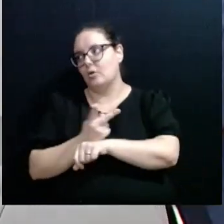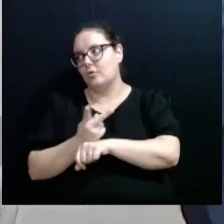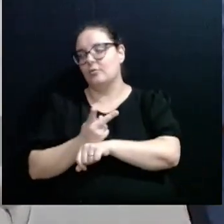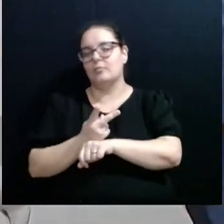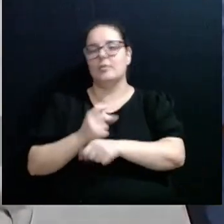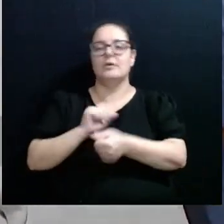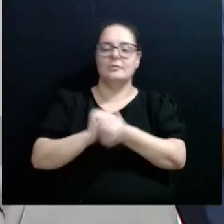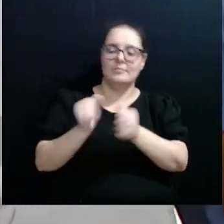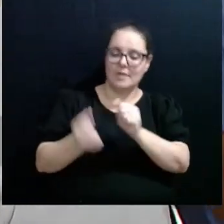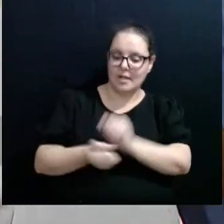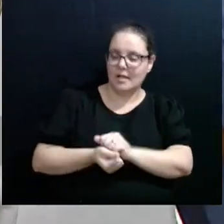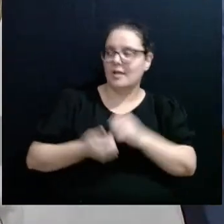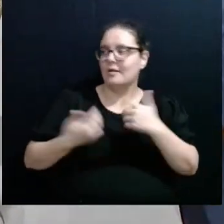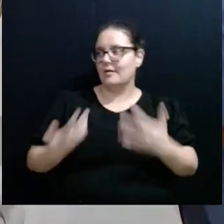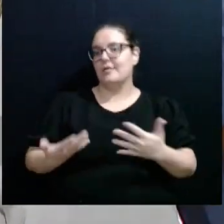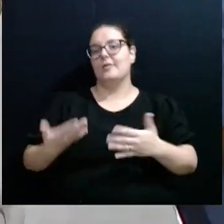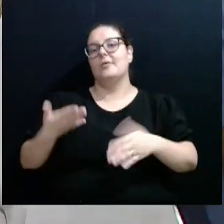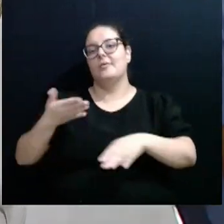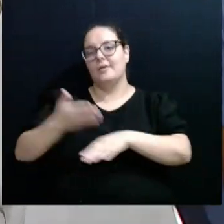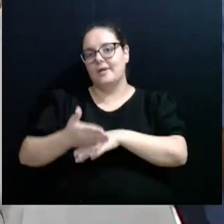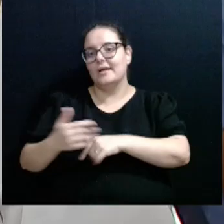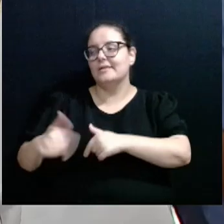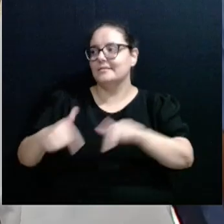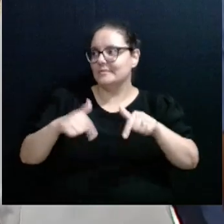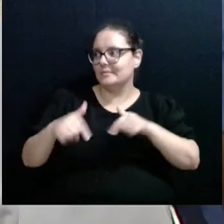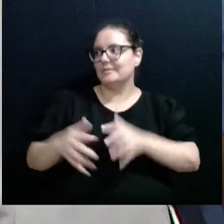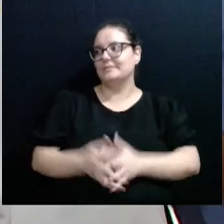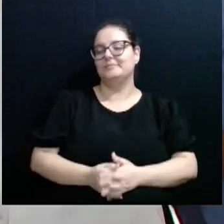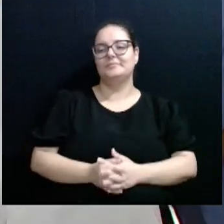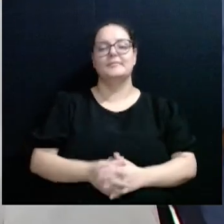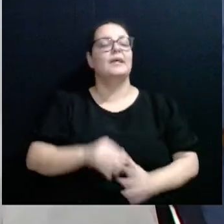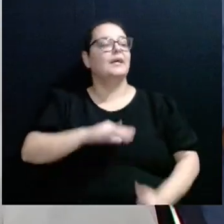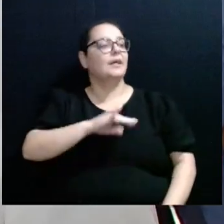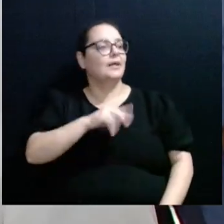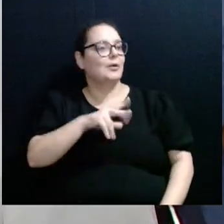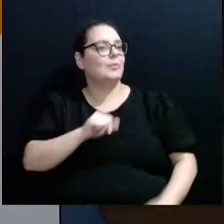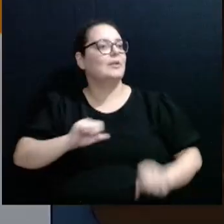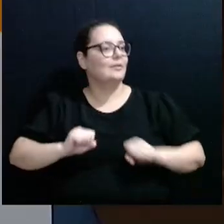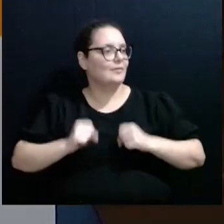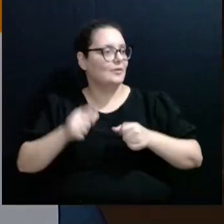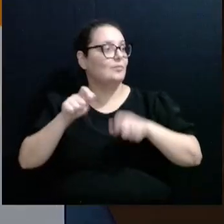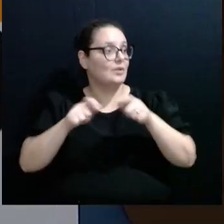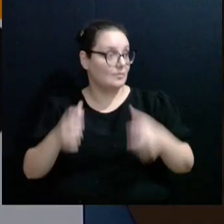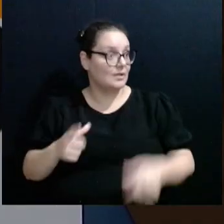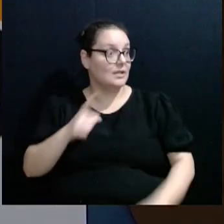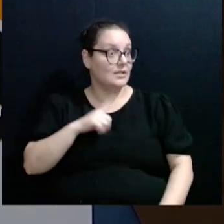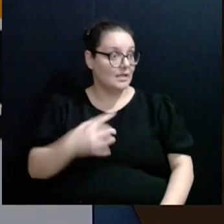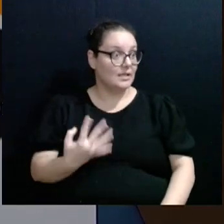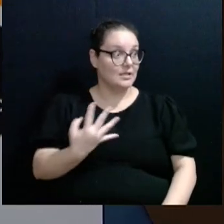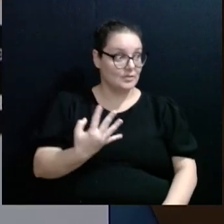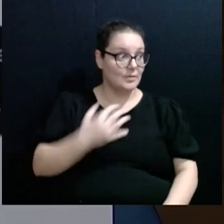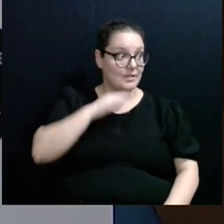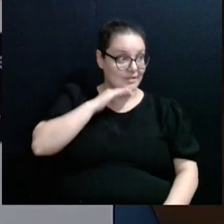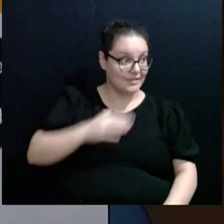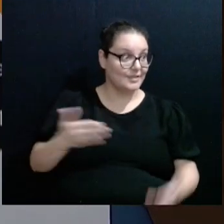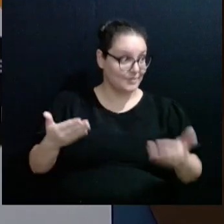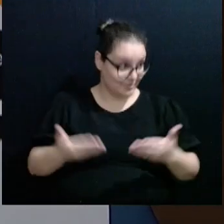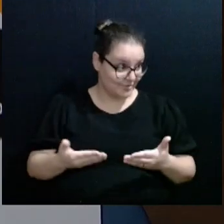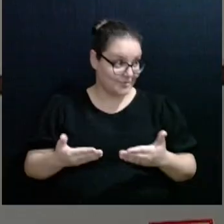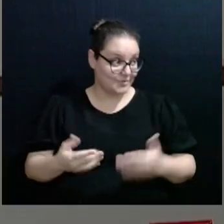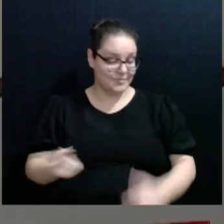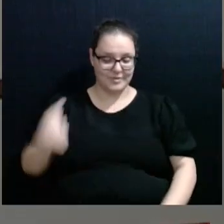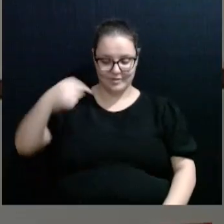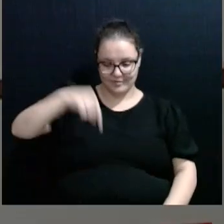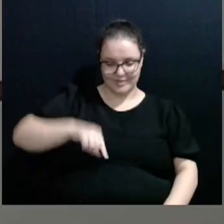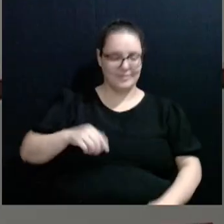ou ingressar no mercado de trabalho. Camila, então reforça, né, pessoal, o pessoal tem até as 4 horas da tarde de hoje para vir aqui participar do feirão?